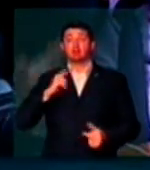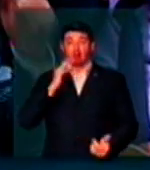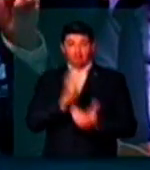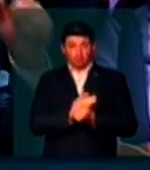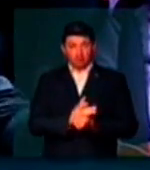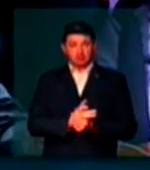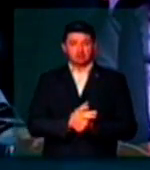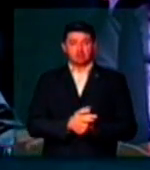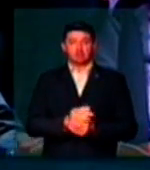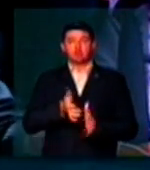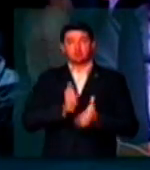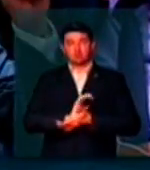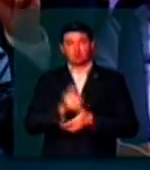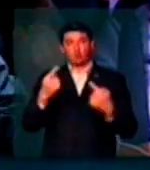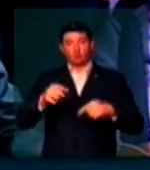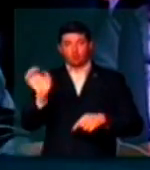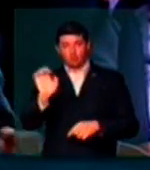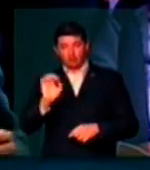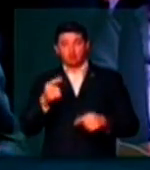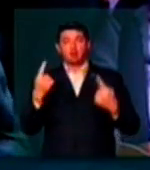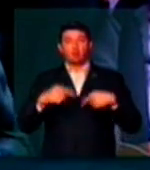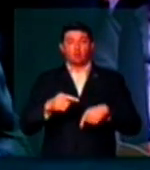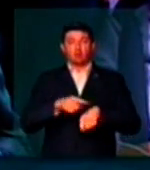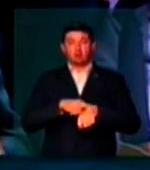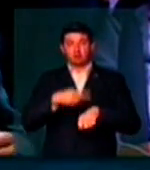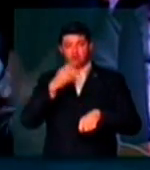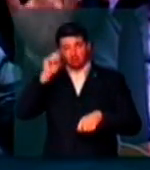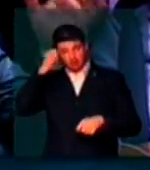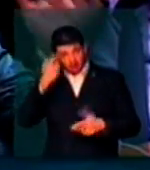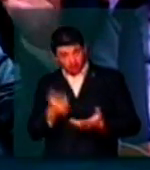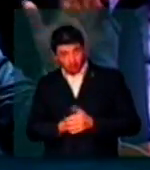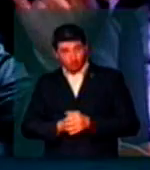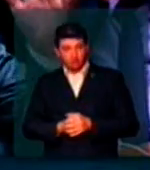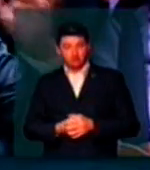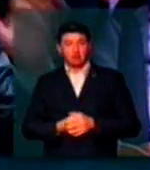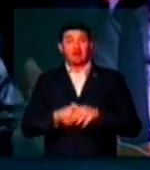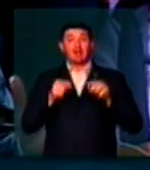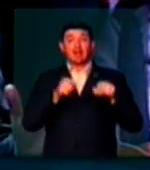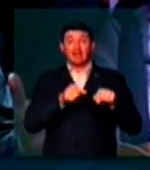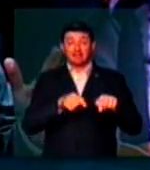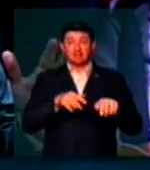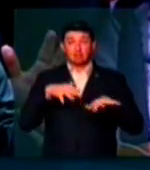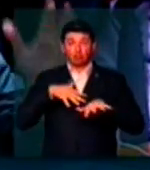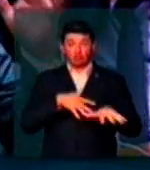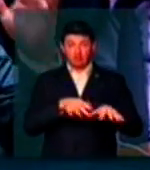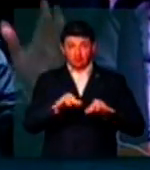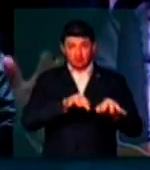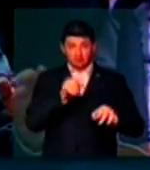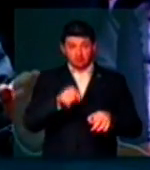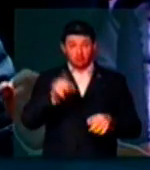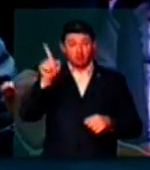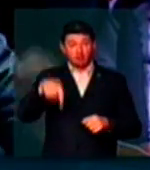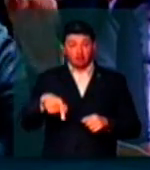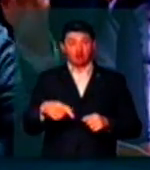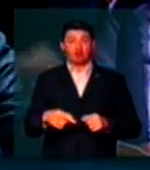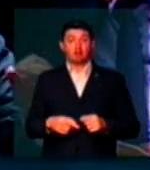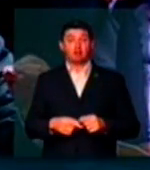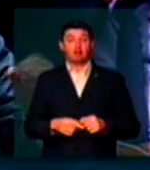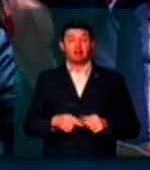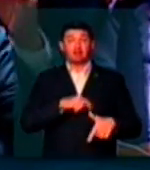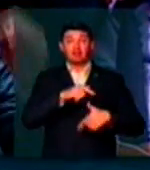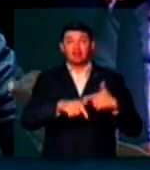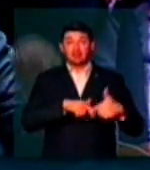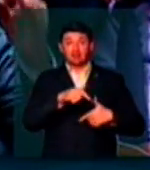processos por homofobia, por racismo. E esse movimento, esta organização, é uma organização que